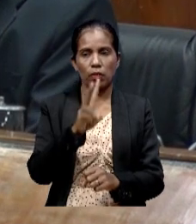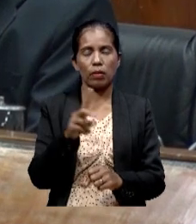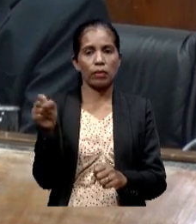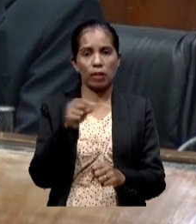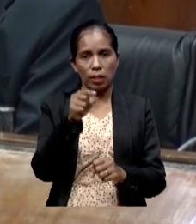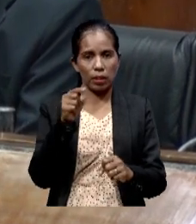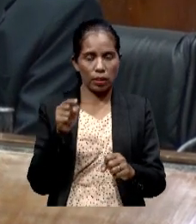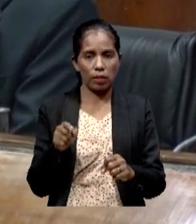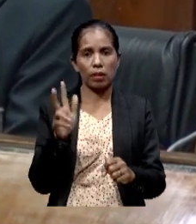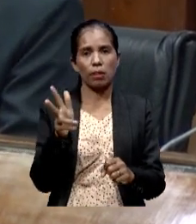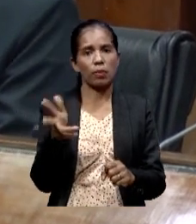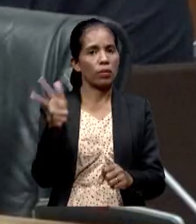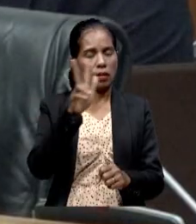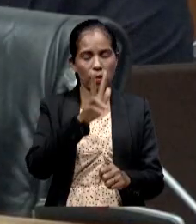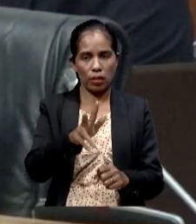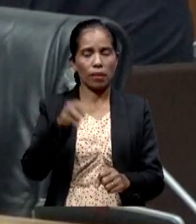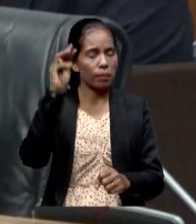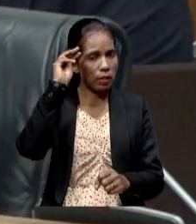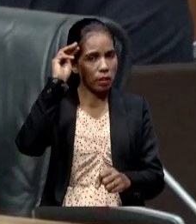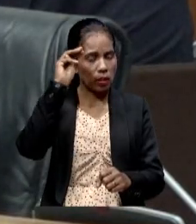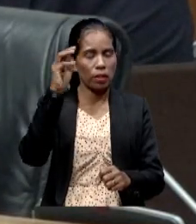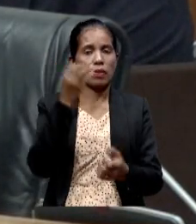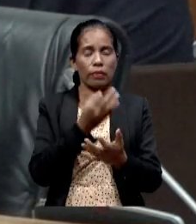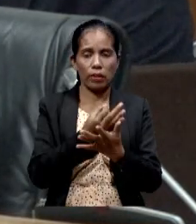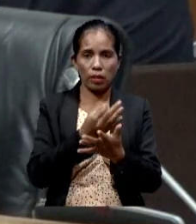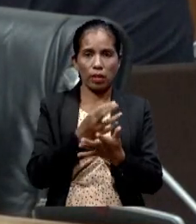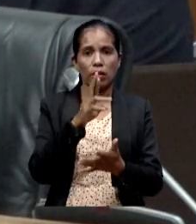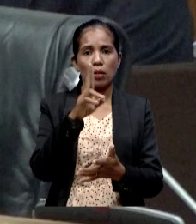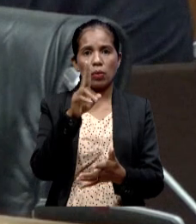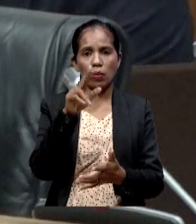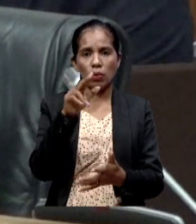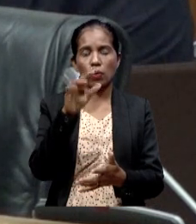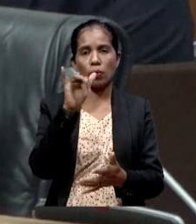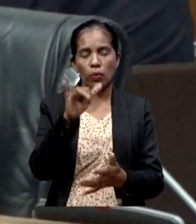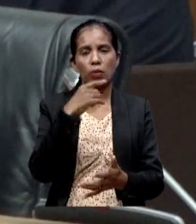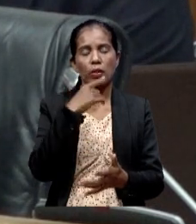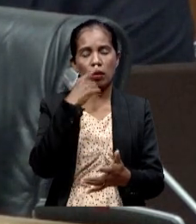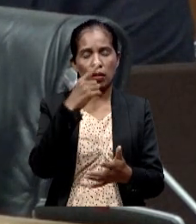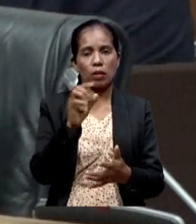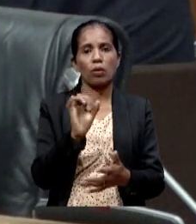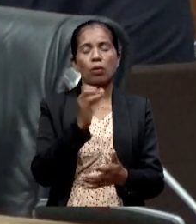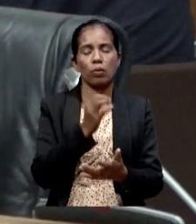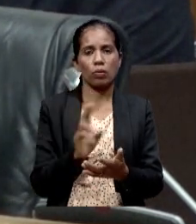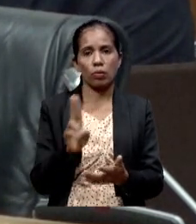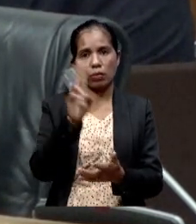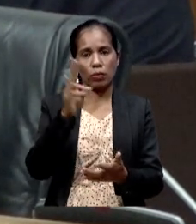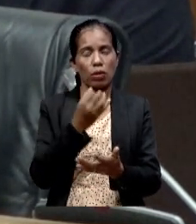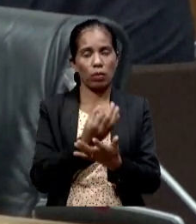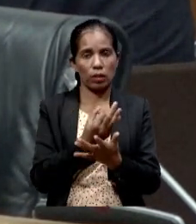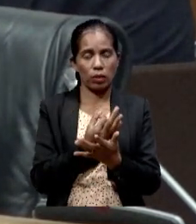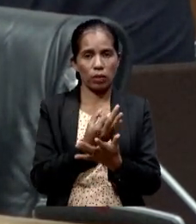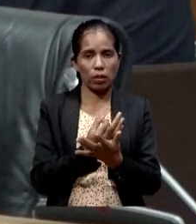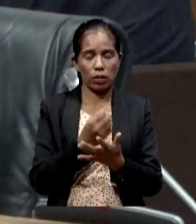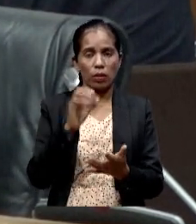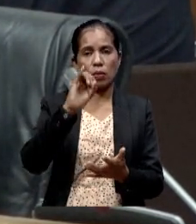tolo nulo resto em tolo. Ministro Finanças Rui Augusto Gomes explica, execução hoje tinha um rua ou nulo resto em rua, né? Foi